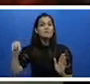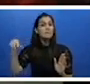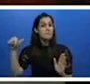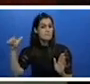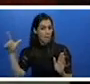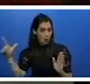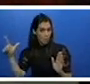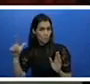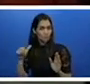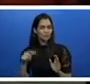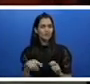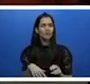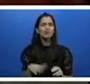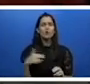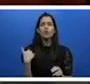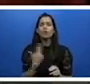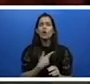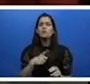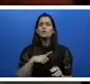né? Por exemplo, eu tenho